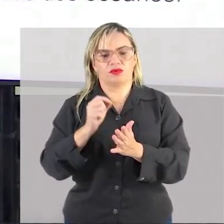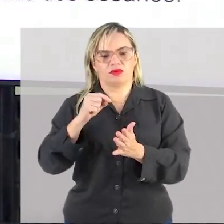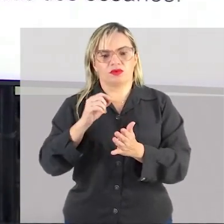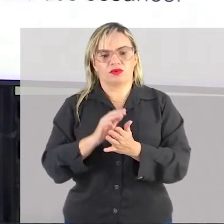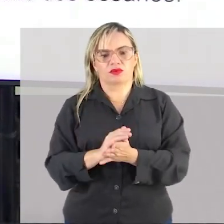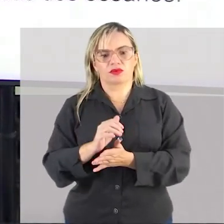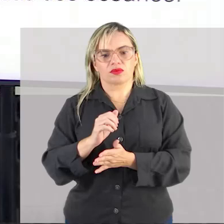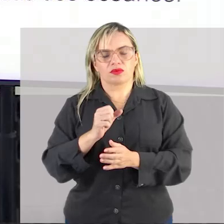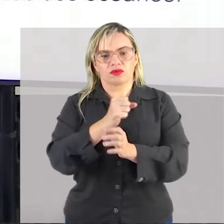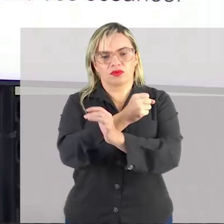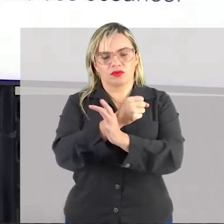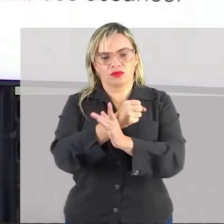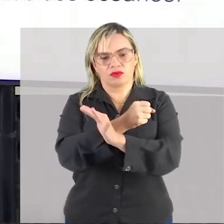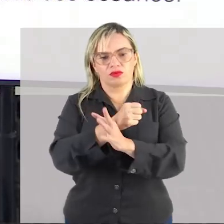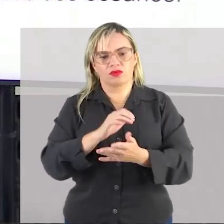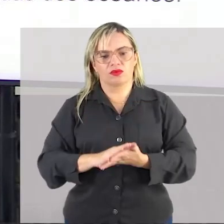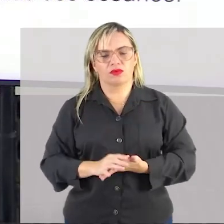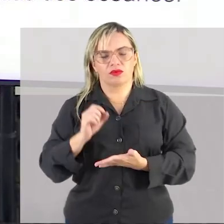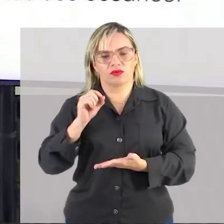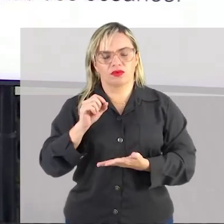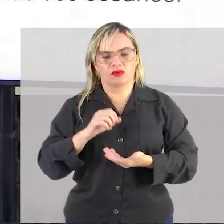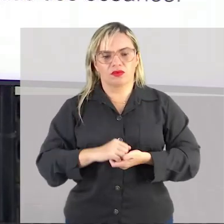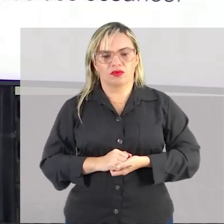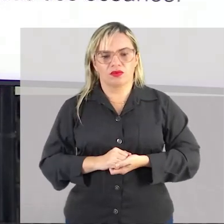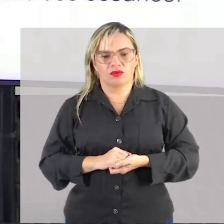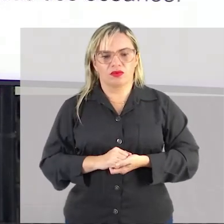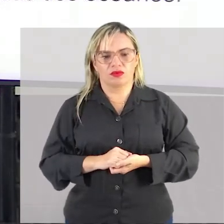Tu também pode pensar assim também, ó. Também é bem bacana.